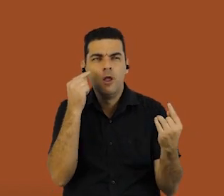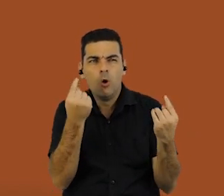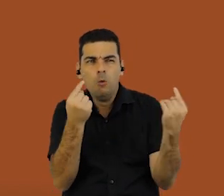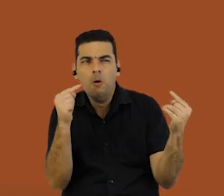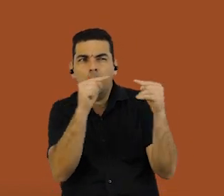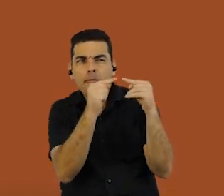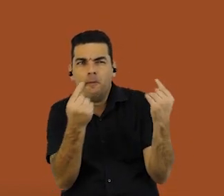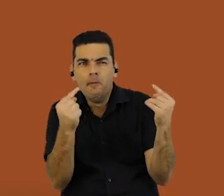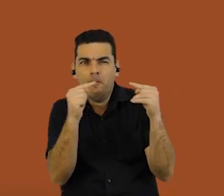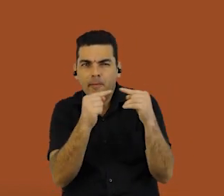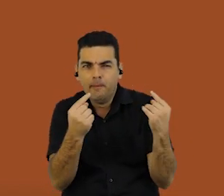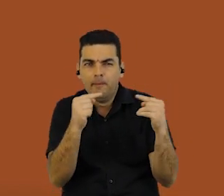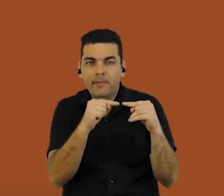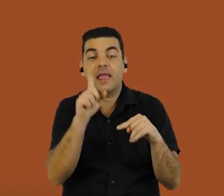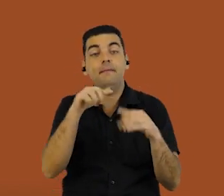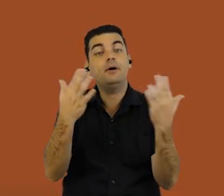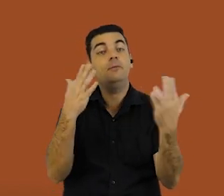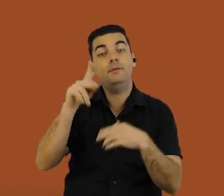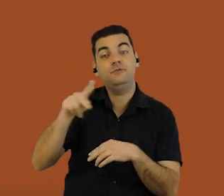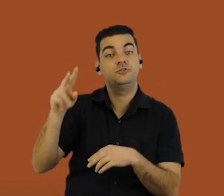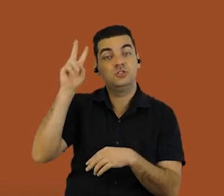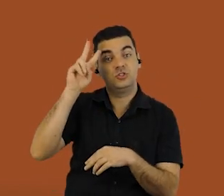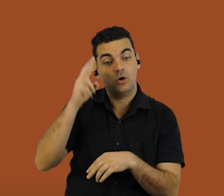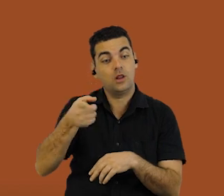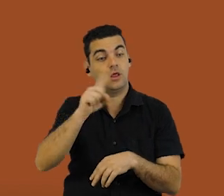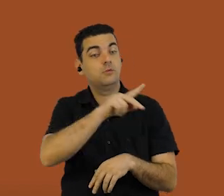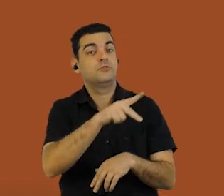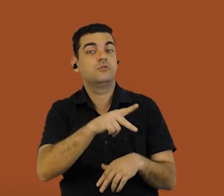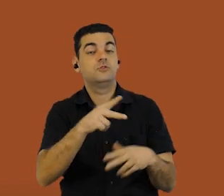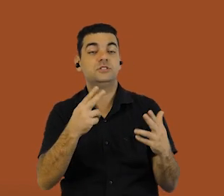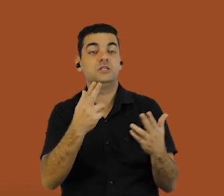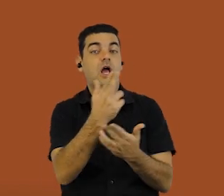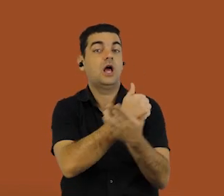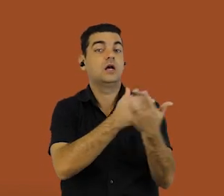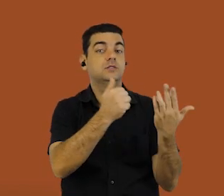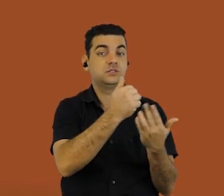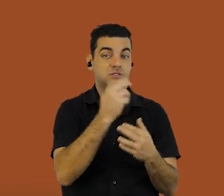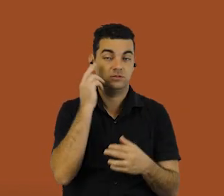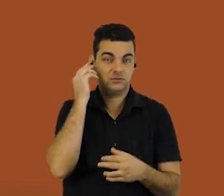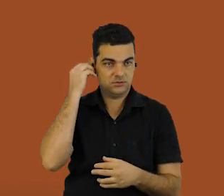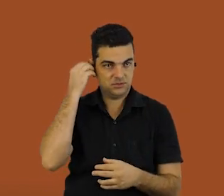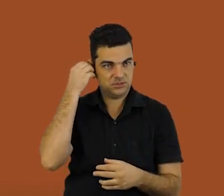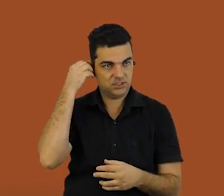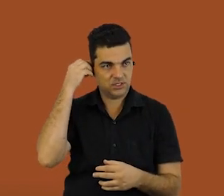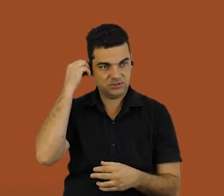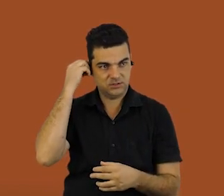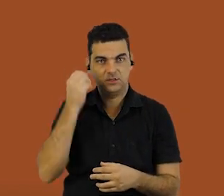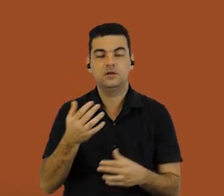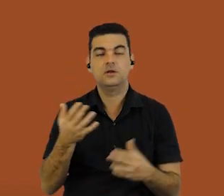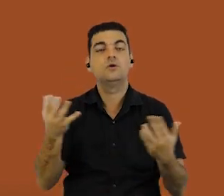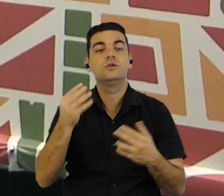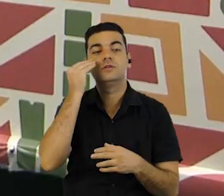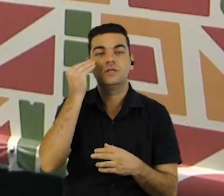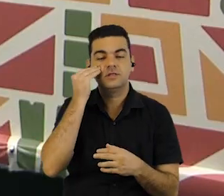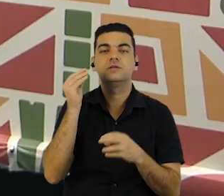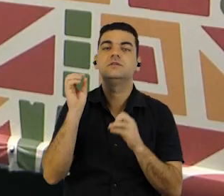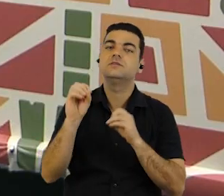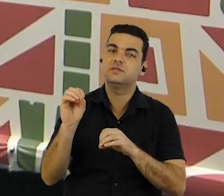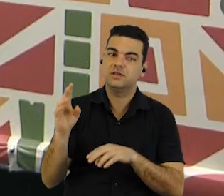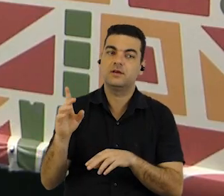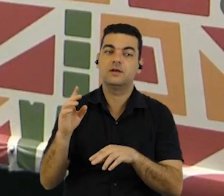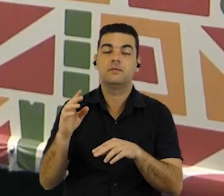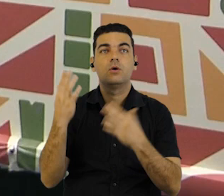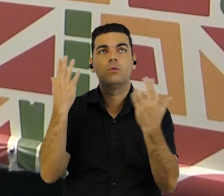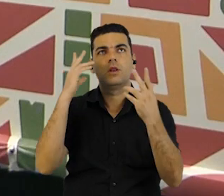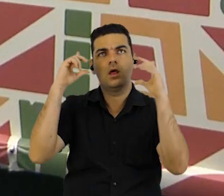transversional, né? Assim, tanto com professor de história quanto com professor de artes, nós revisitamos tanto